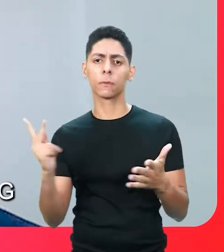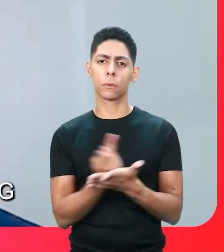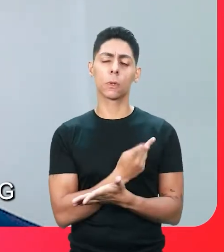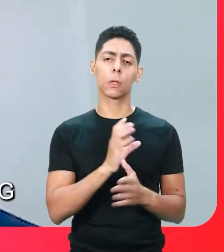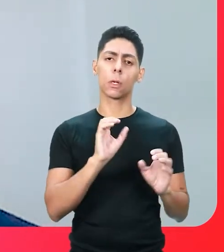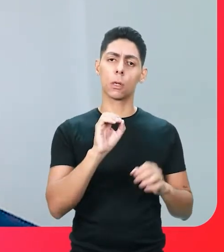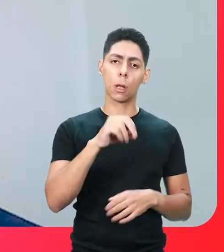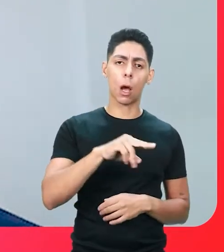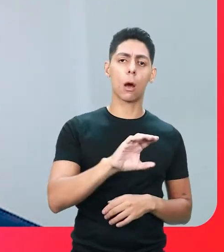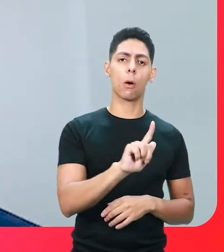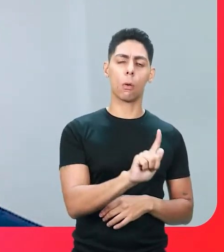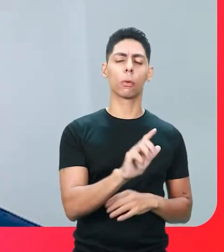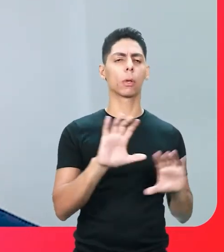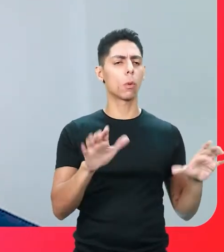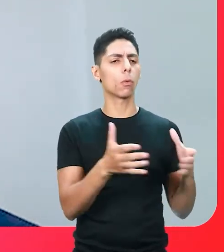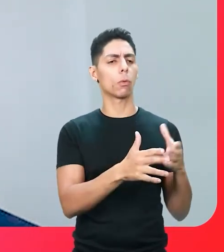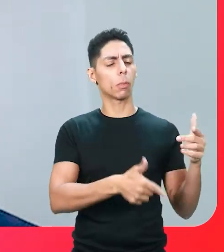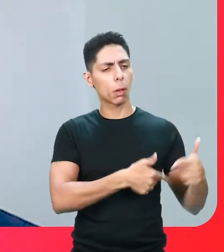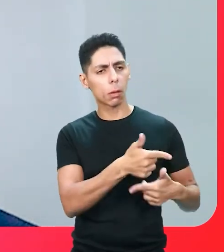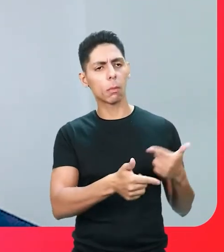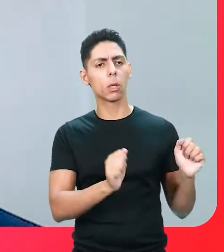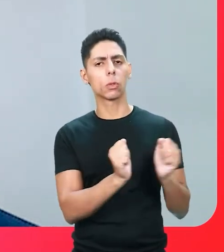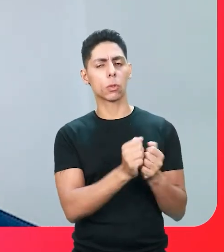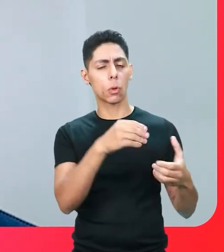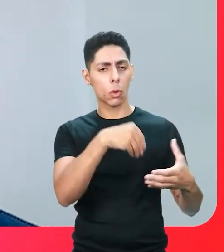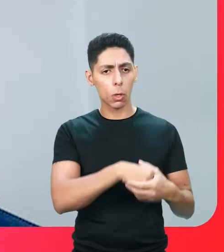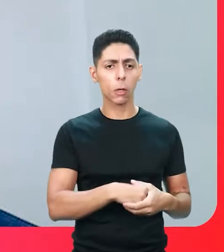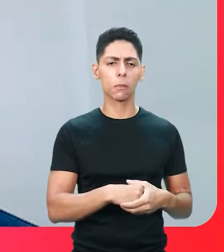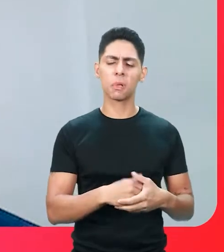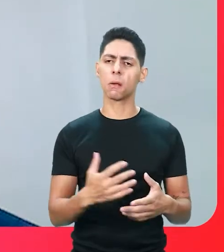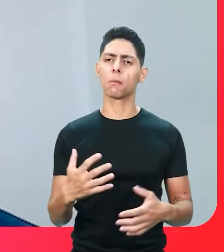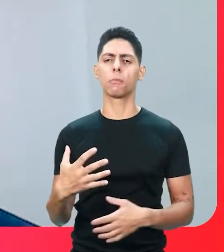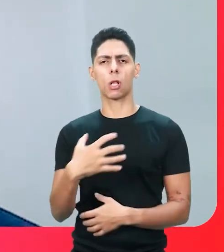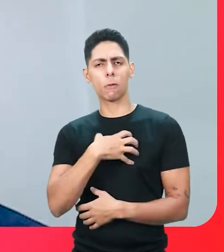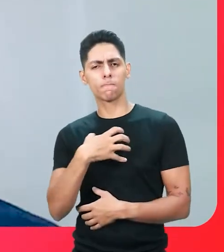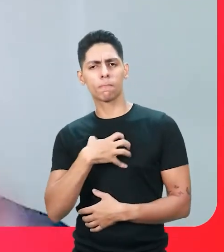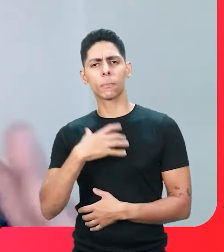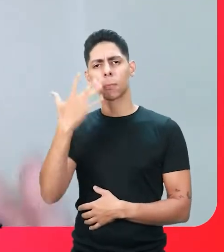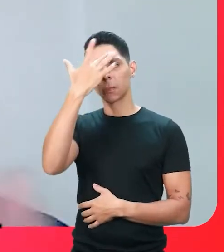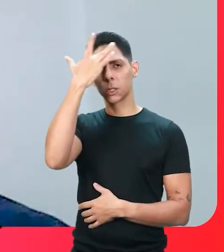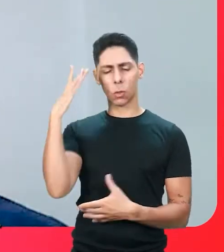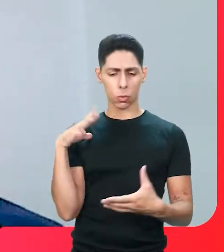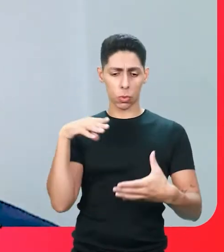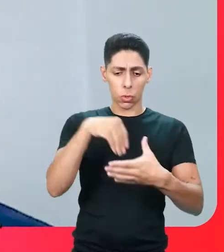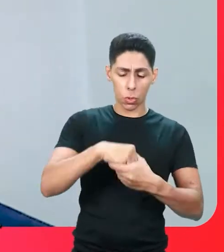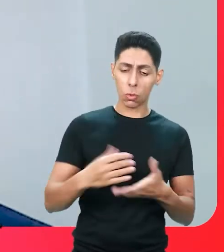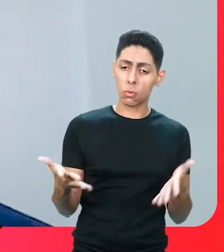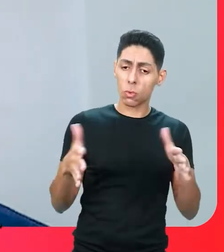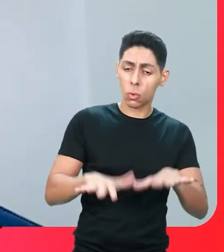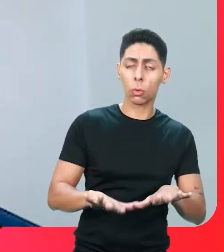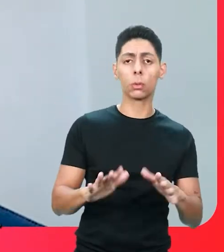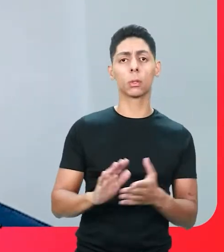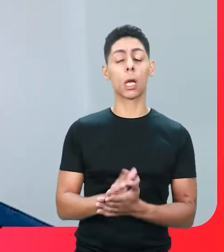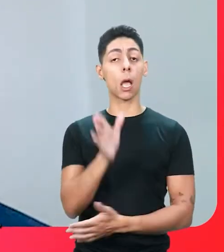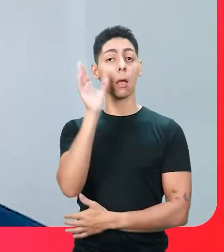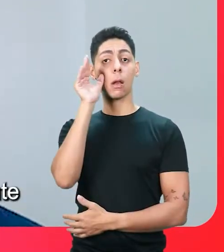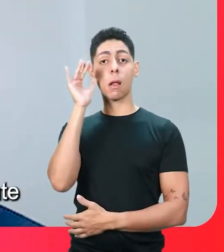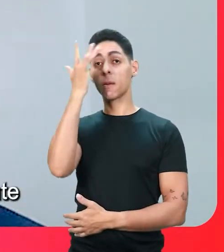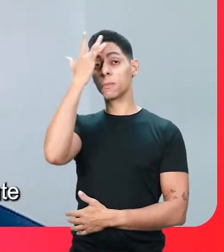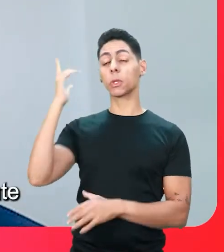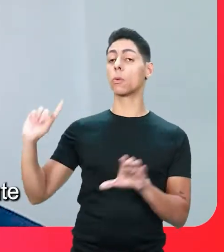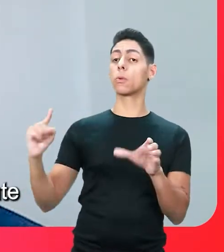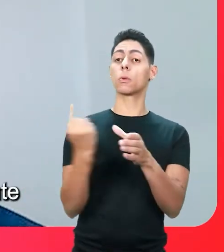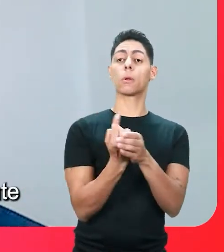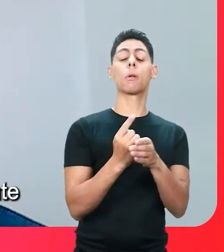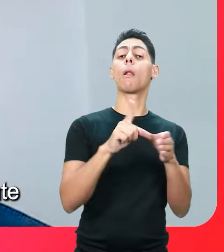coordeno há 27 anos, da UNIR, né? UNIR, atitude que inclui. Muita atitude que inclui das pessoas. E, curiosamente, quem fazia parte desse grupo de teatro? O